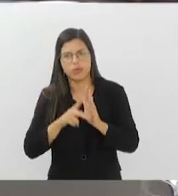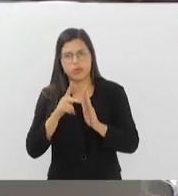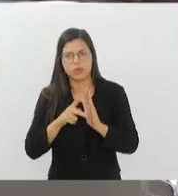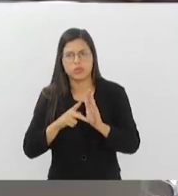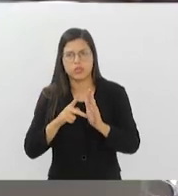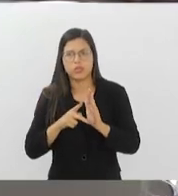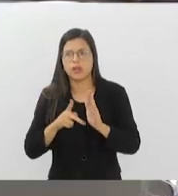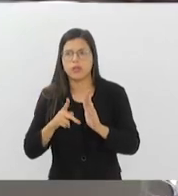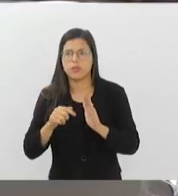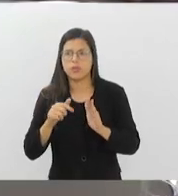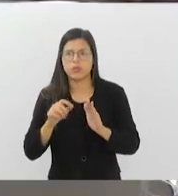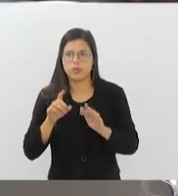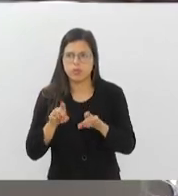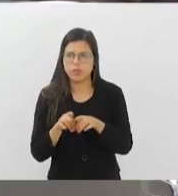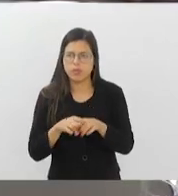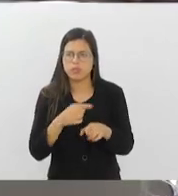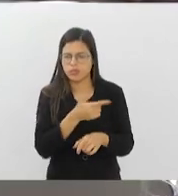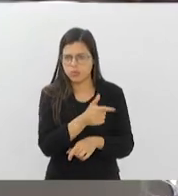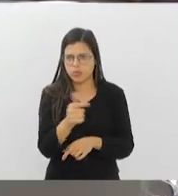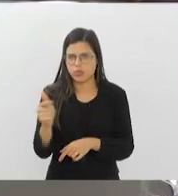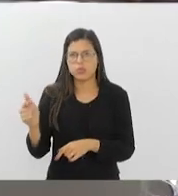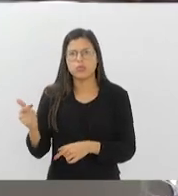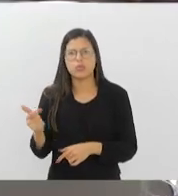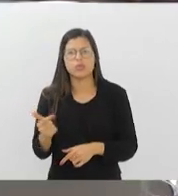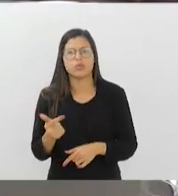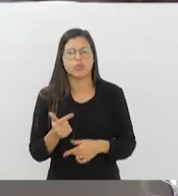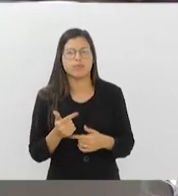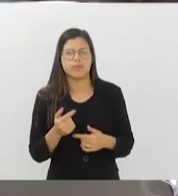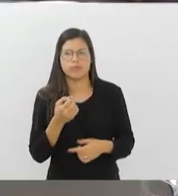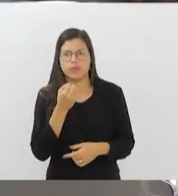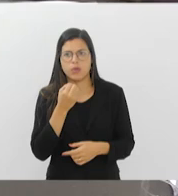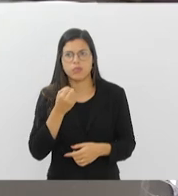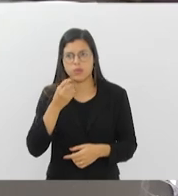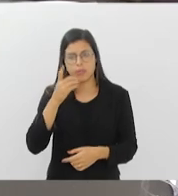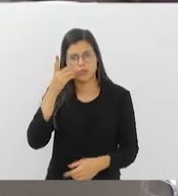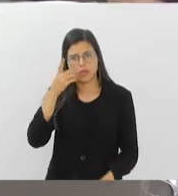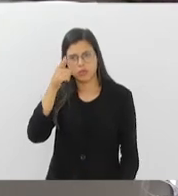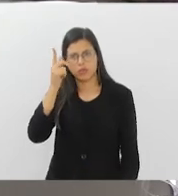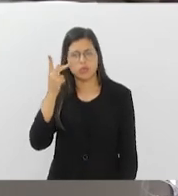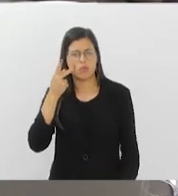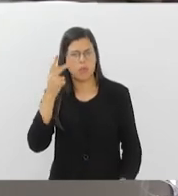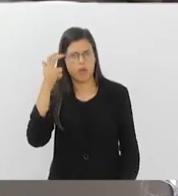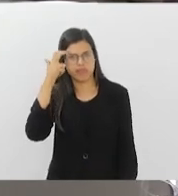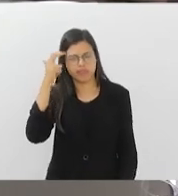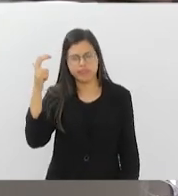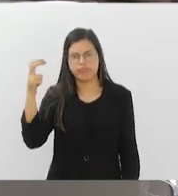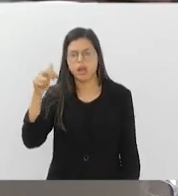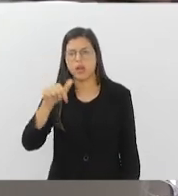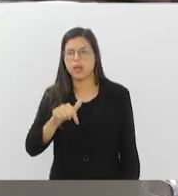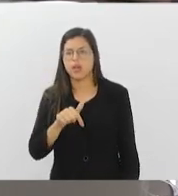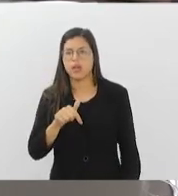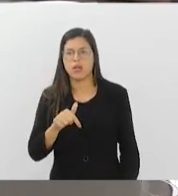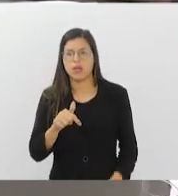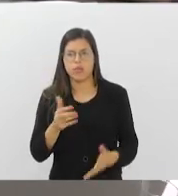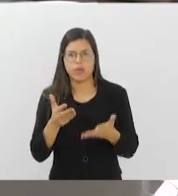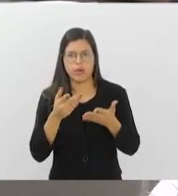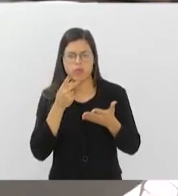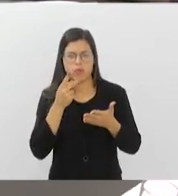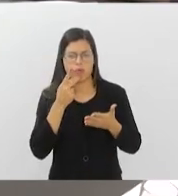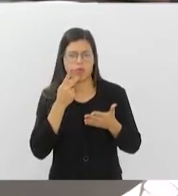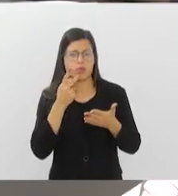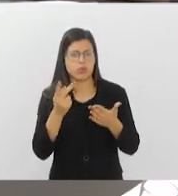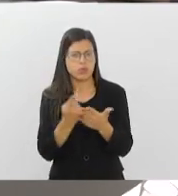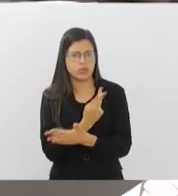muita sabedoria, deputado Luiz Paulo, né, com muita sabedoria. E esse fato, presidente, até colocar um fato que aconteceu essa